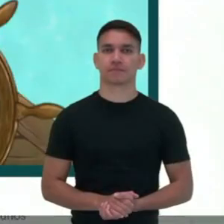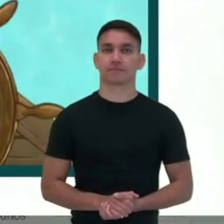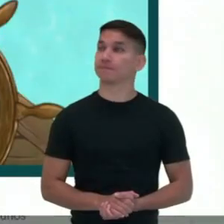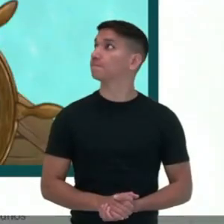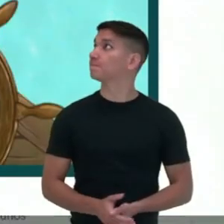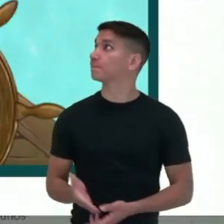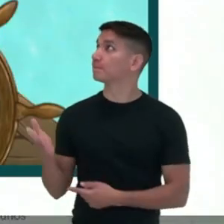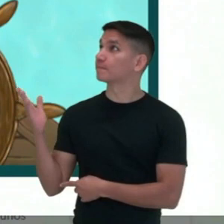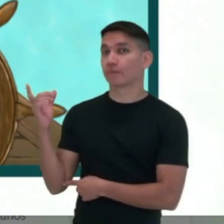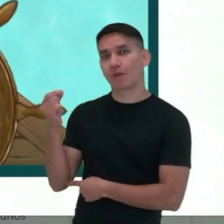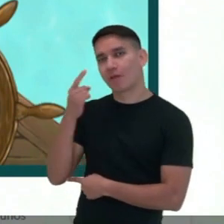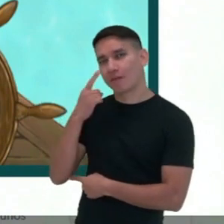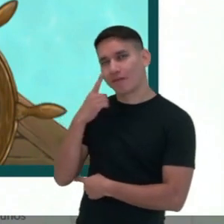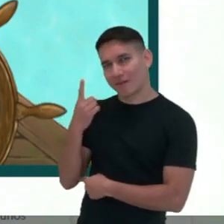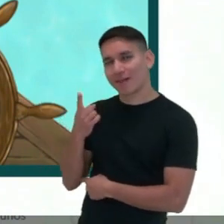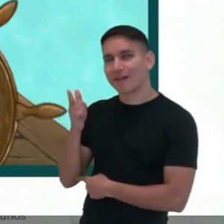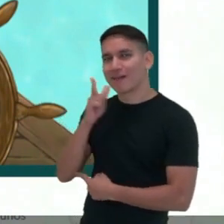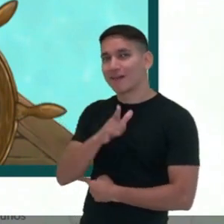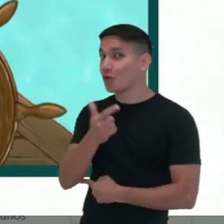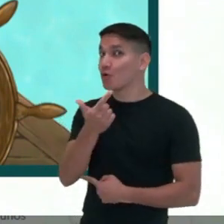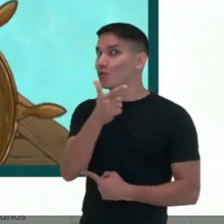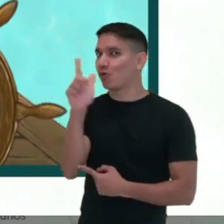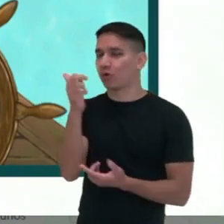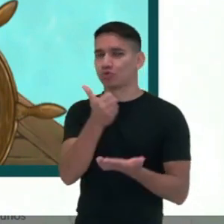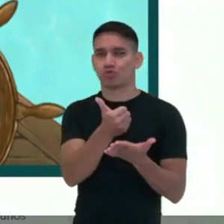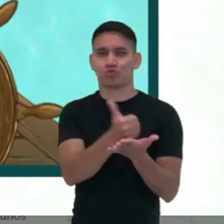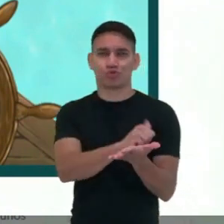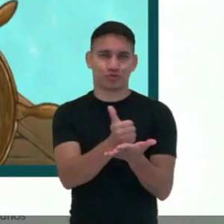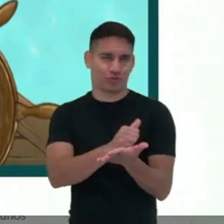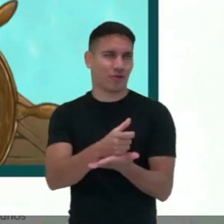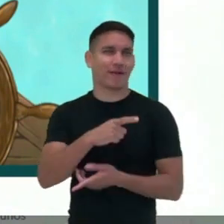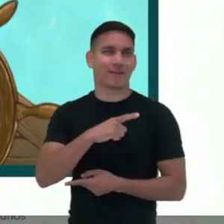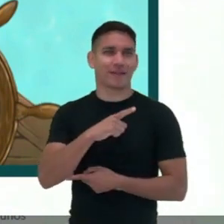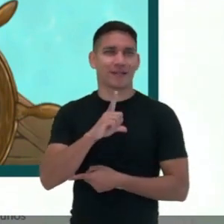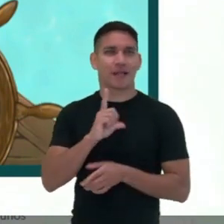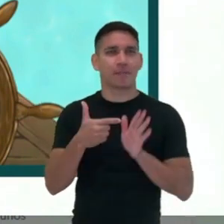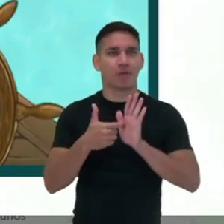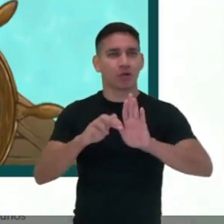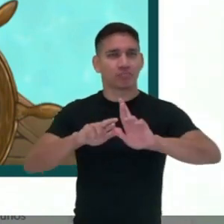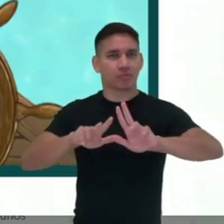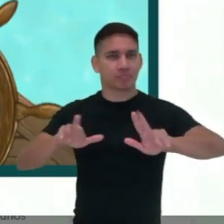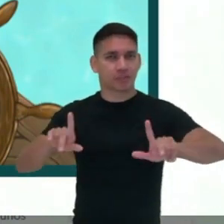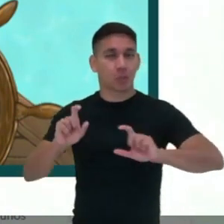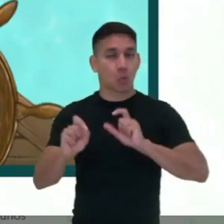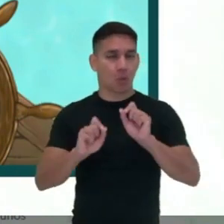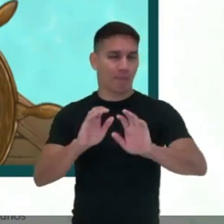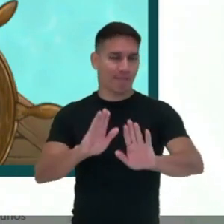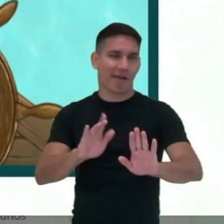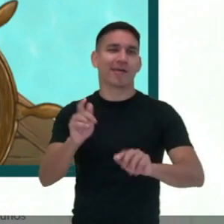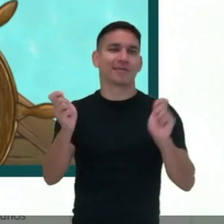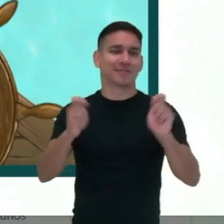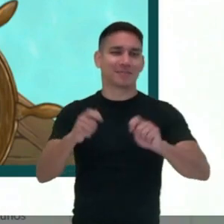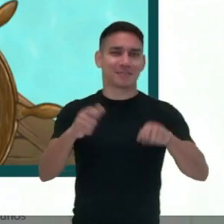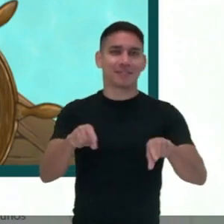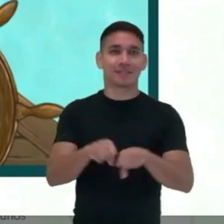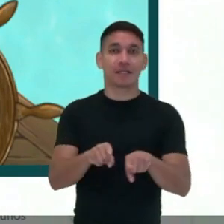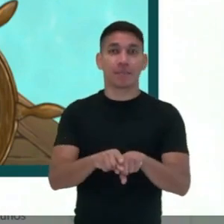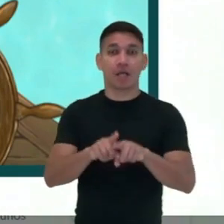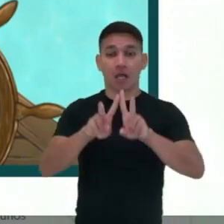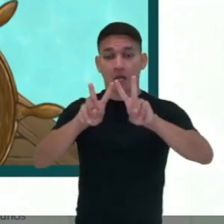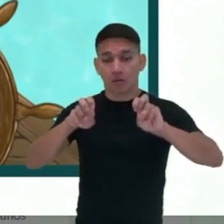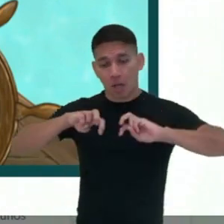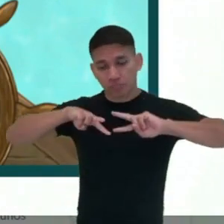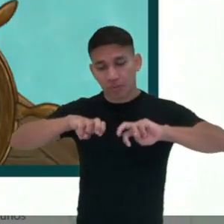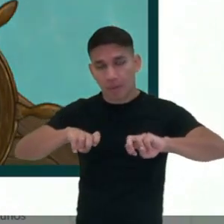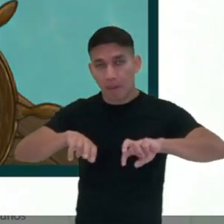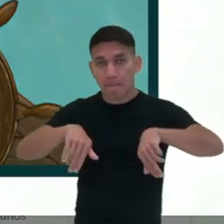Então aqui, pessoal, olha só, aqui é outro jogo, né? Traz uma dinâmica um pouquinho diferente, mas também explorando os ângulos, né?